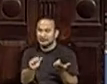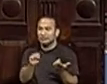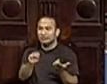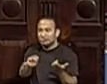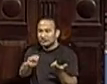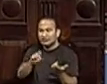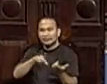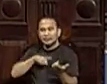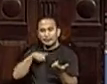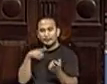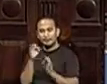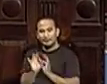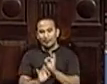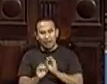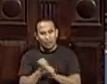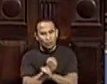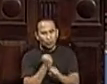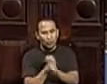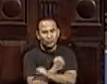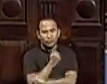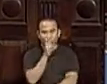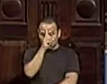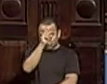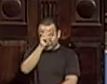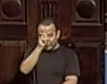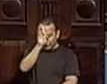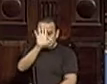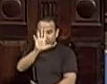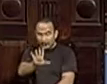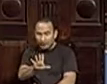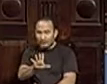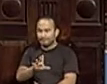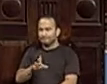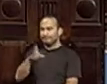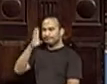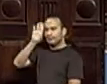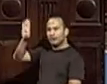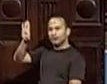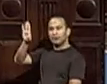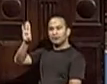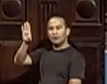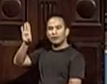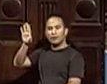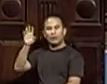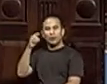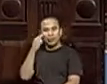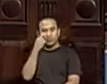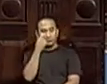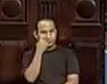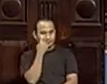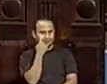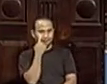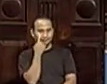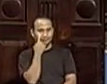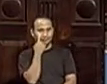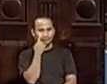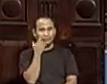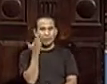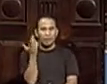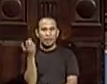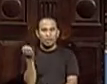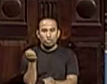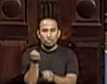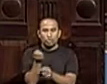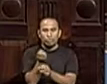estão paralisadas as obras de um hospital que seria referência na oftalmologia. Em Nova Friburgo,